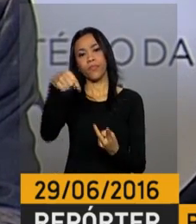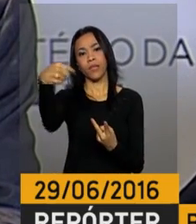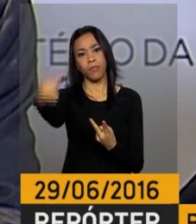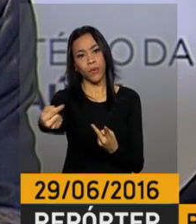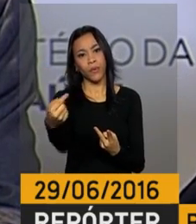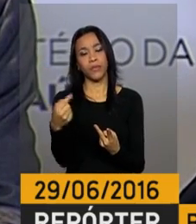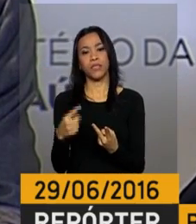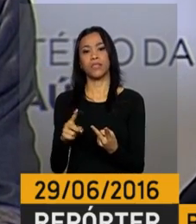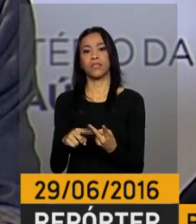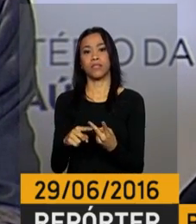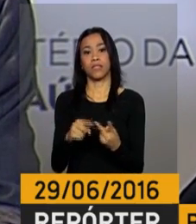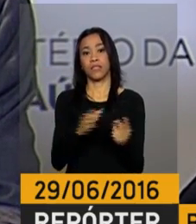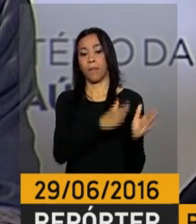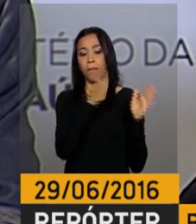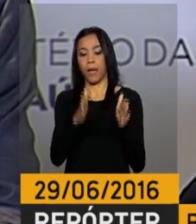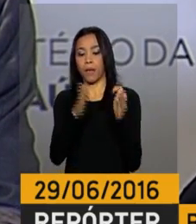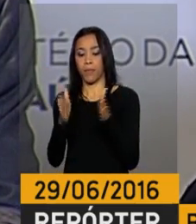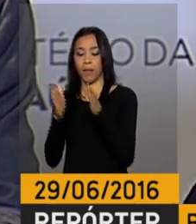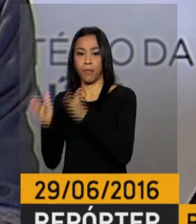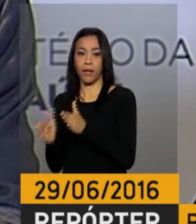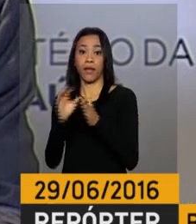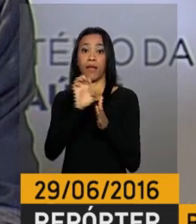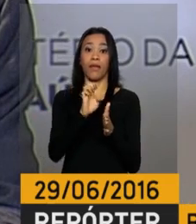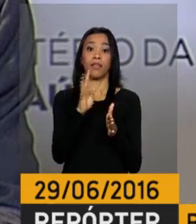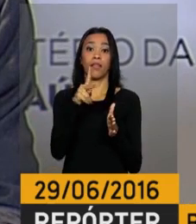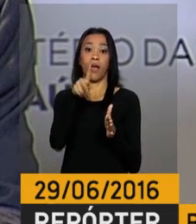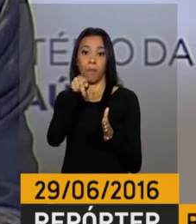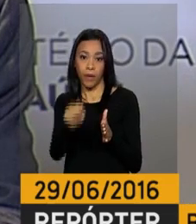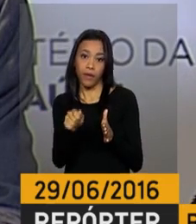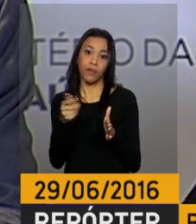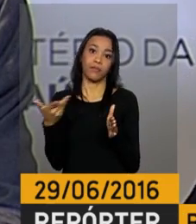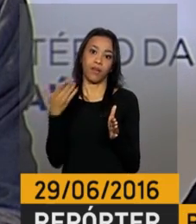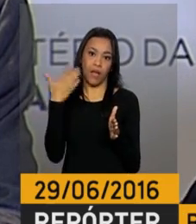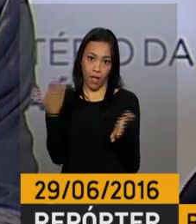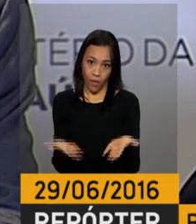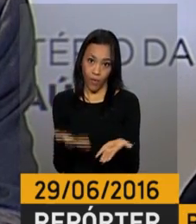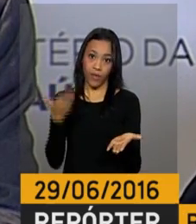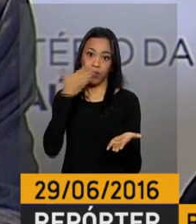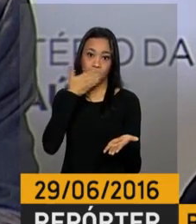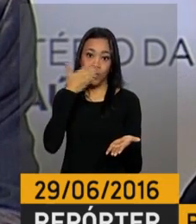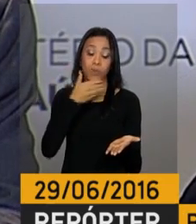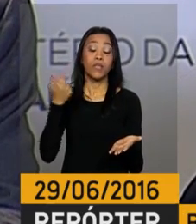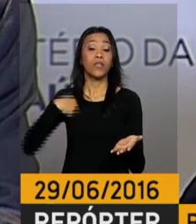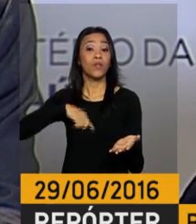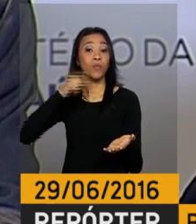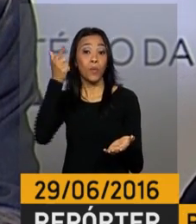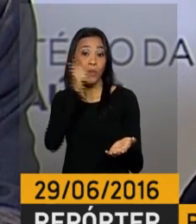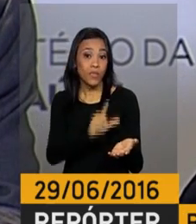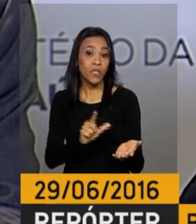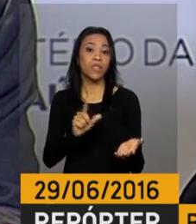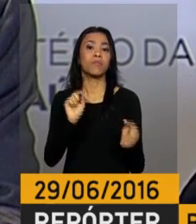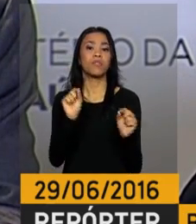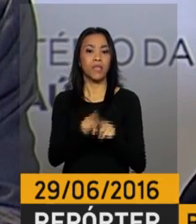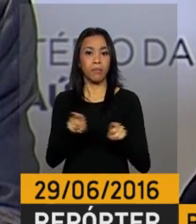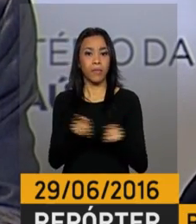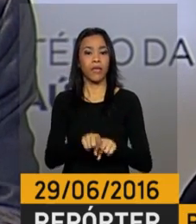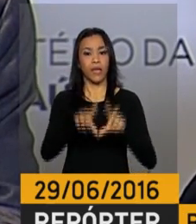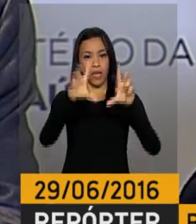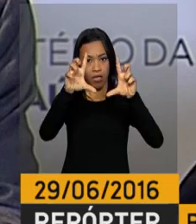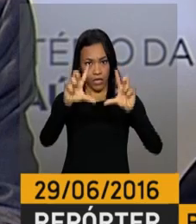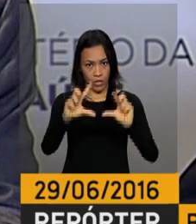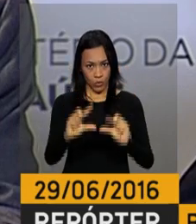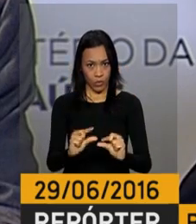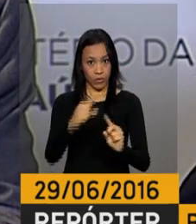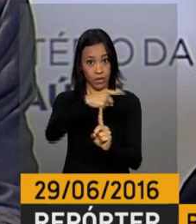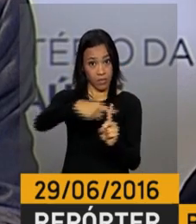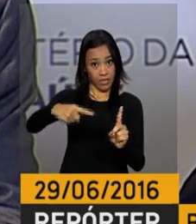essas três etapas de de Açúcar estamos hoje ultrapassando a meta de já redução da metade